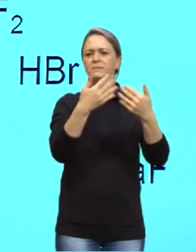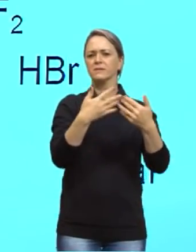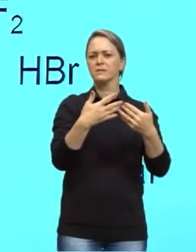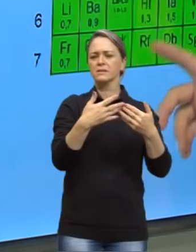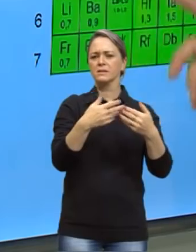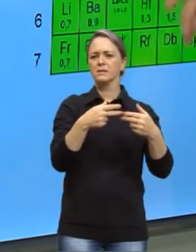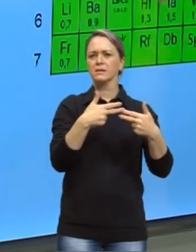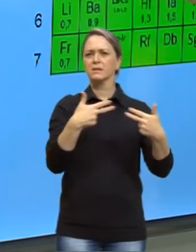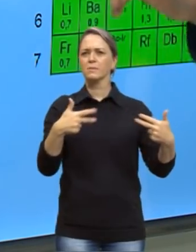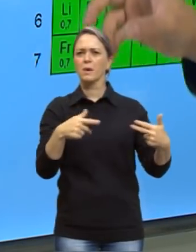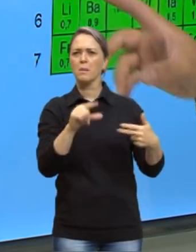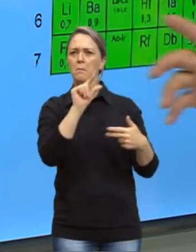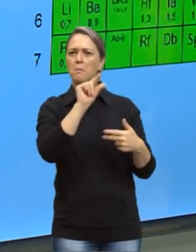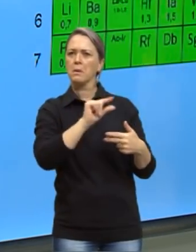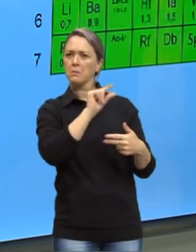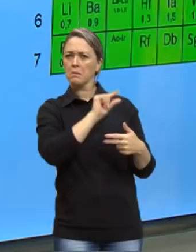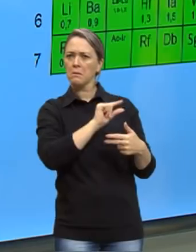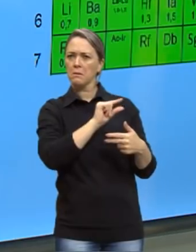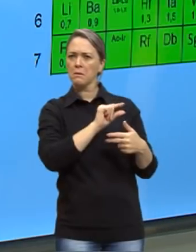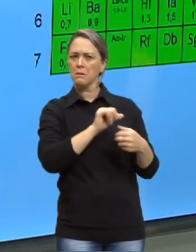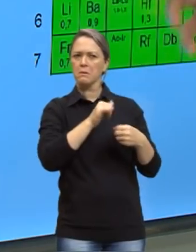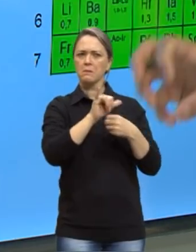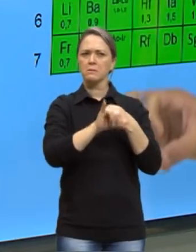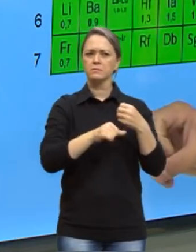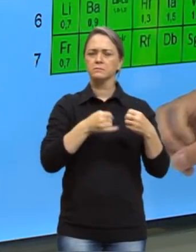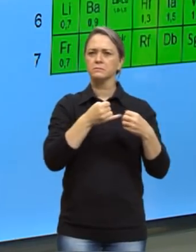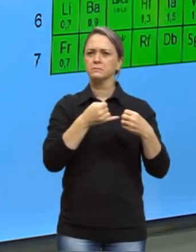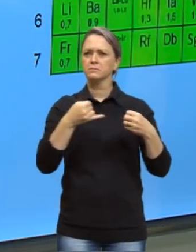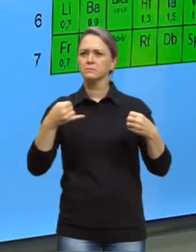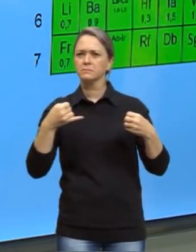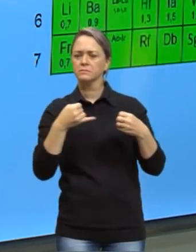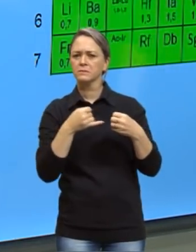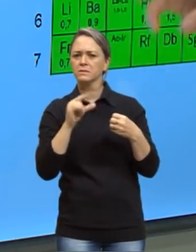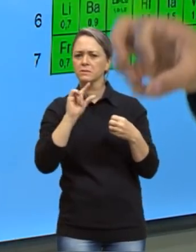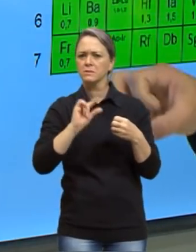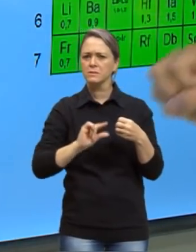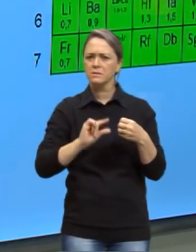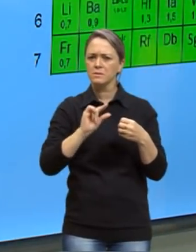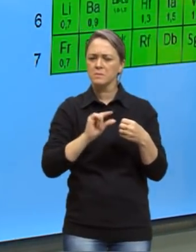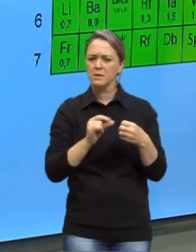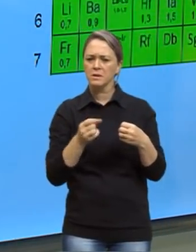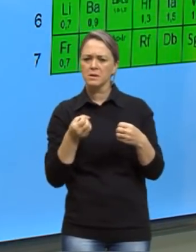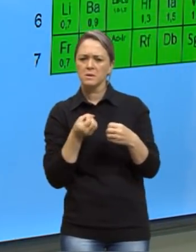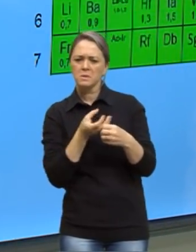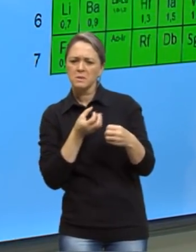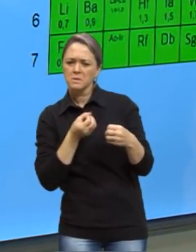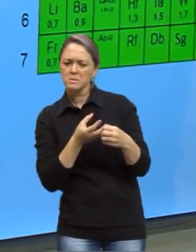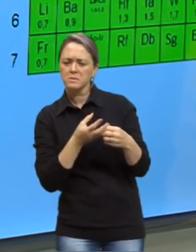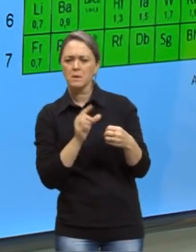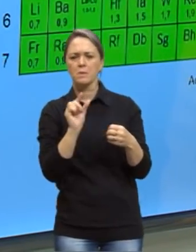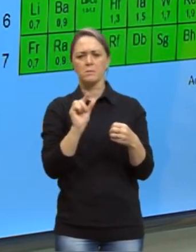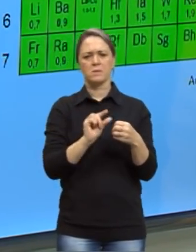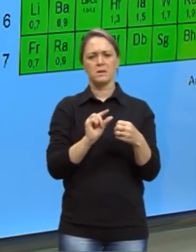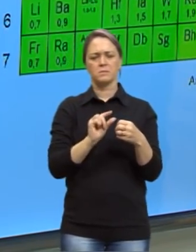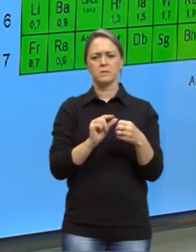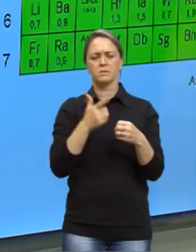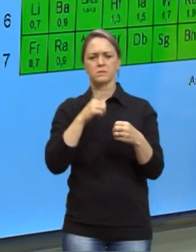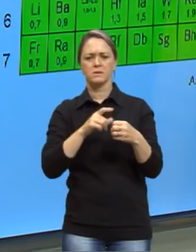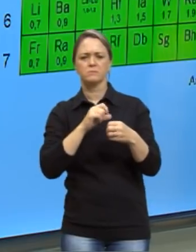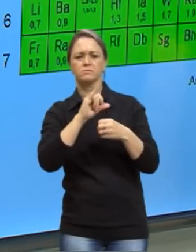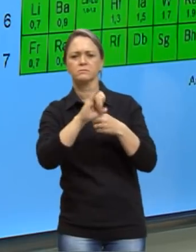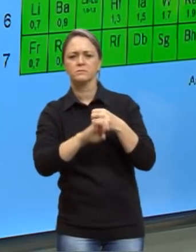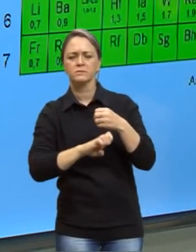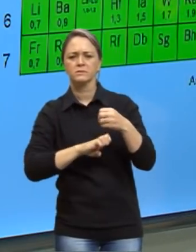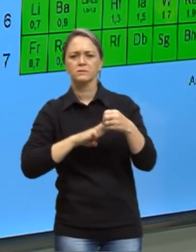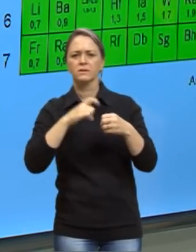menor energia de ionização ou seja eu preciso forçar menos ou dário menos energia para tirar esses elétrons